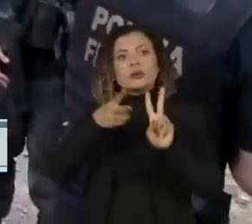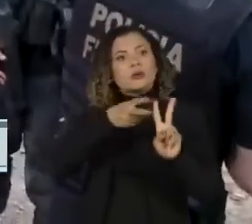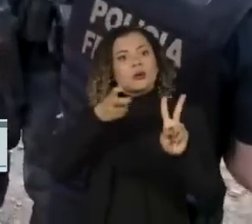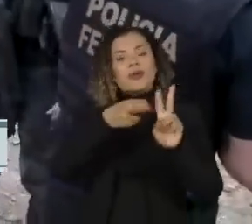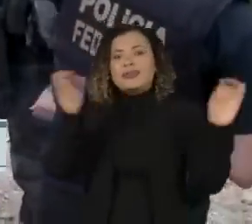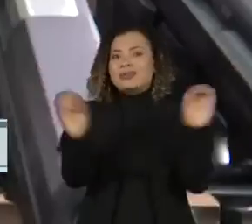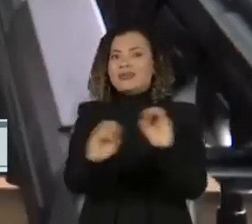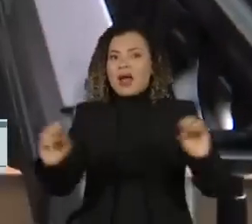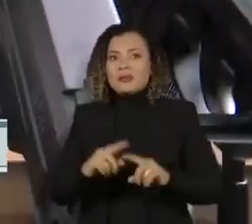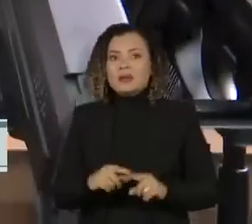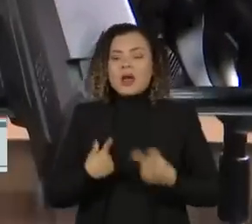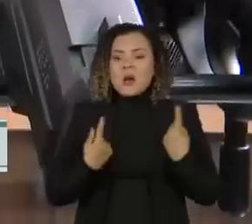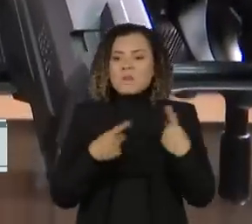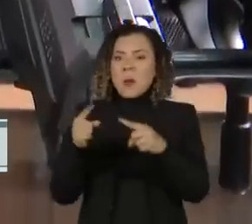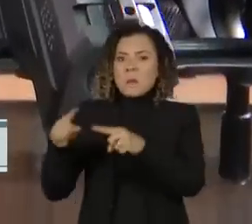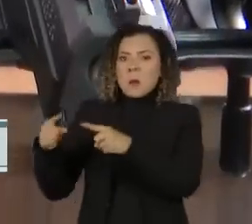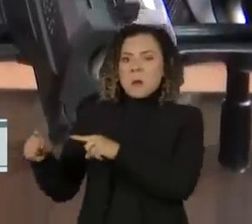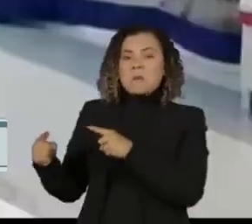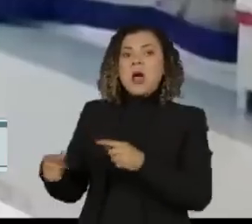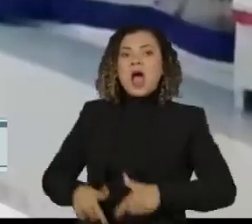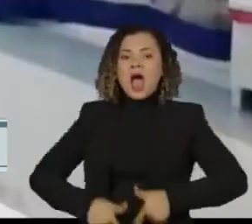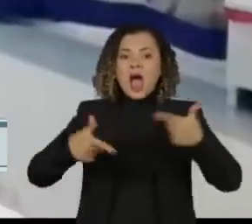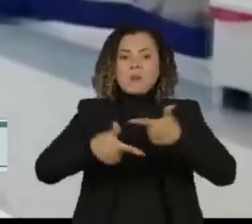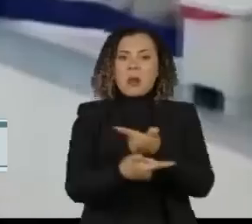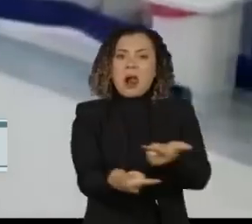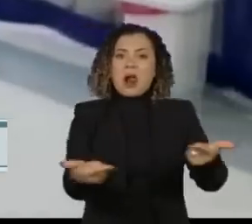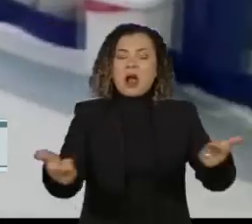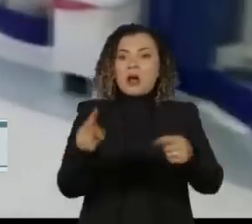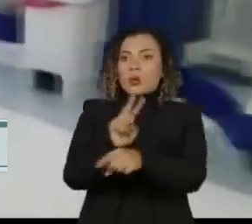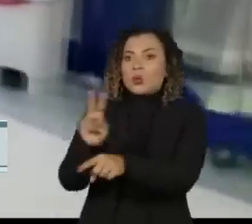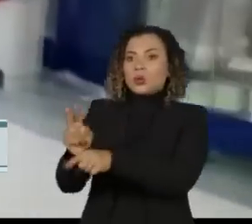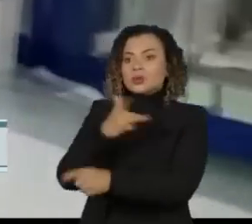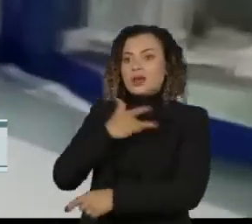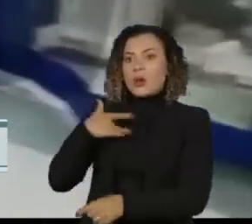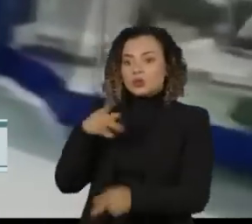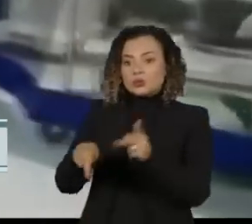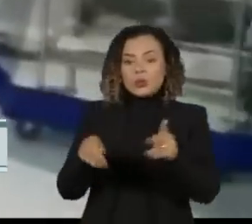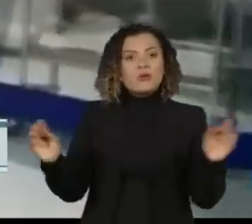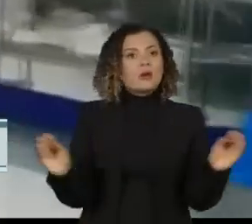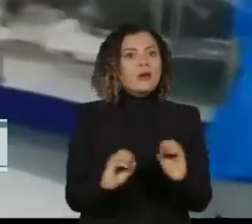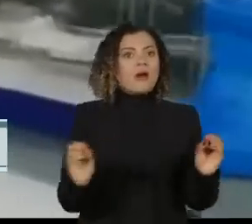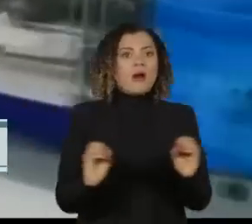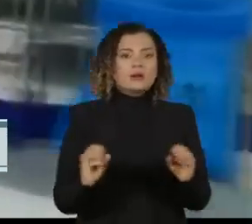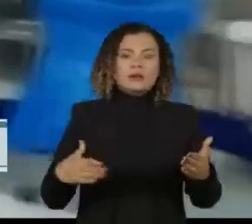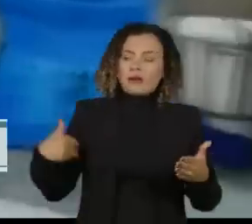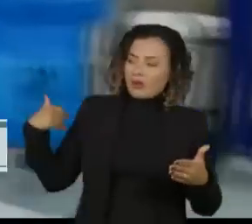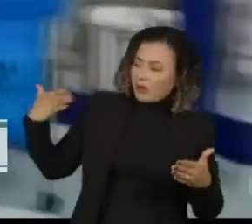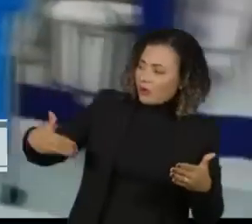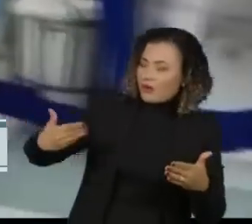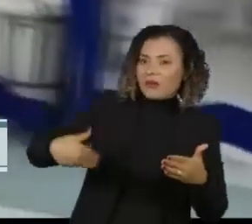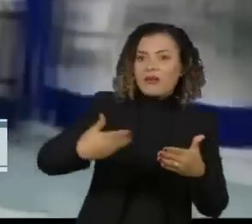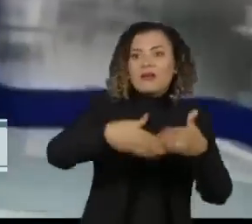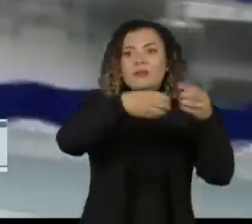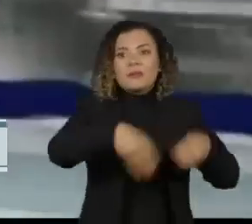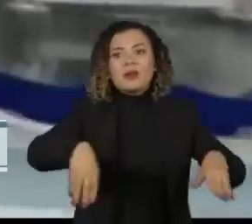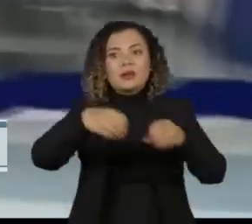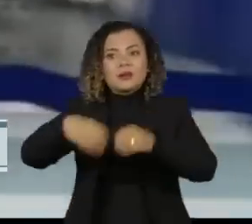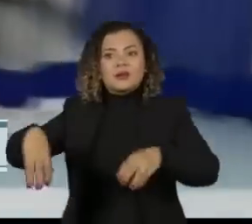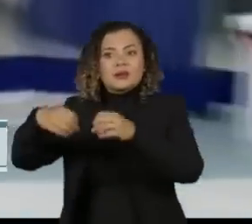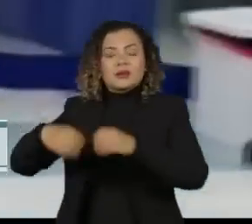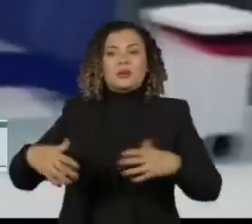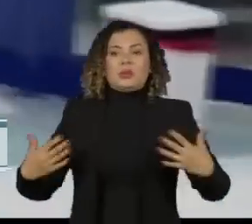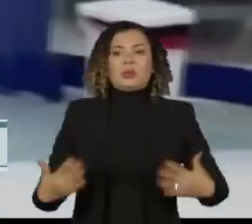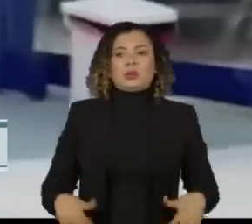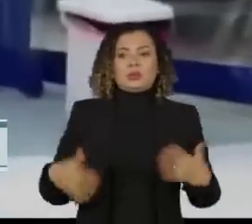perseguiu funcionários liberou as armas e não cuidou da Saúde da população como deveria deixa sequelas que poderão